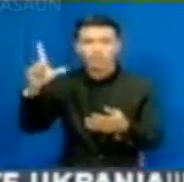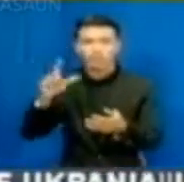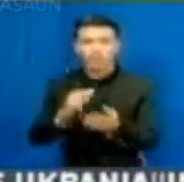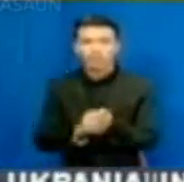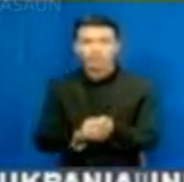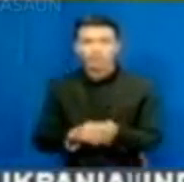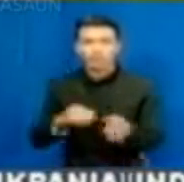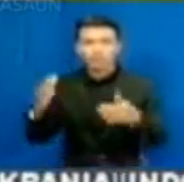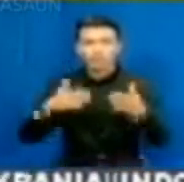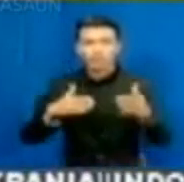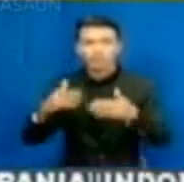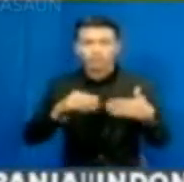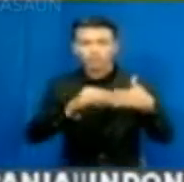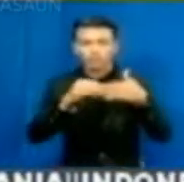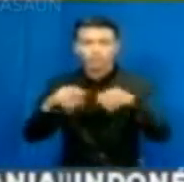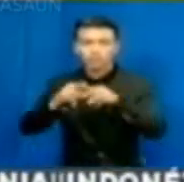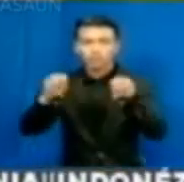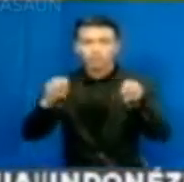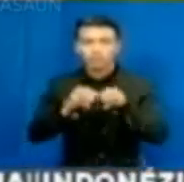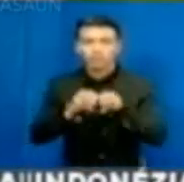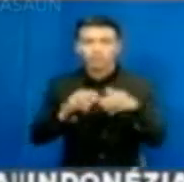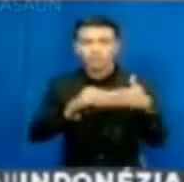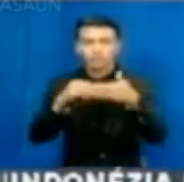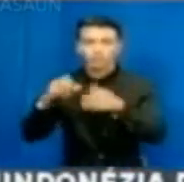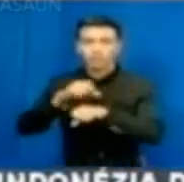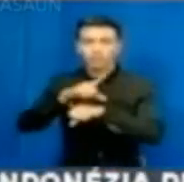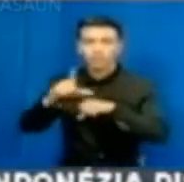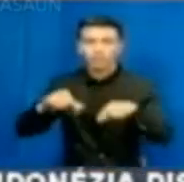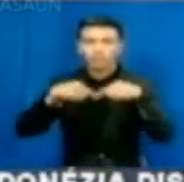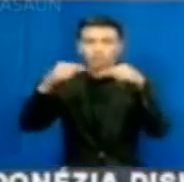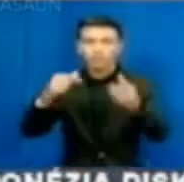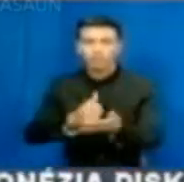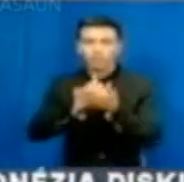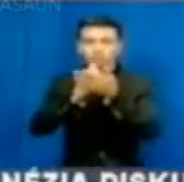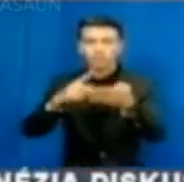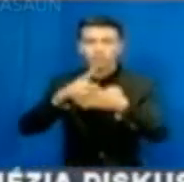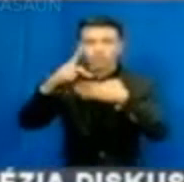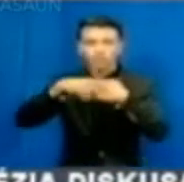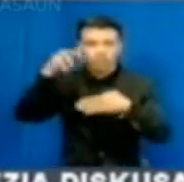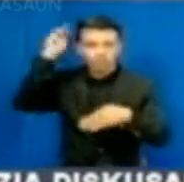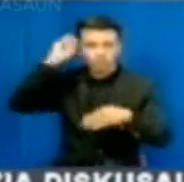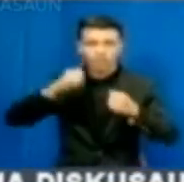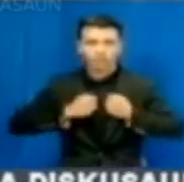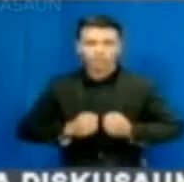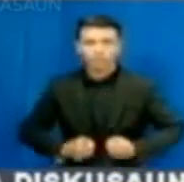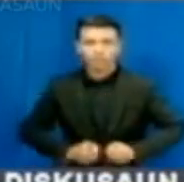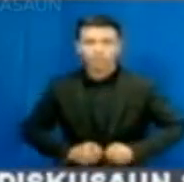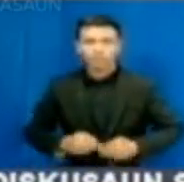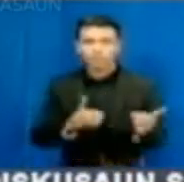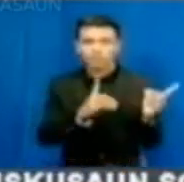Torrezão se organiza a autoridade do município. Na autoridade local, atufou apoio para o programa Ministério da Saúde Nien. Nebe